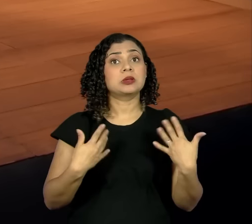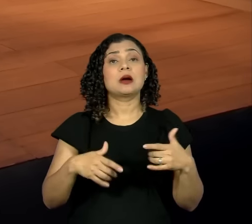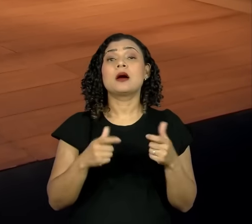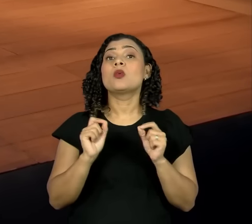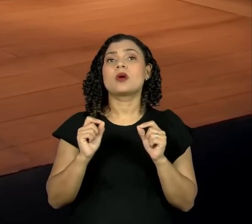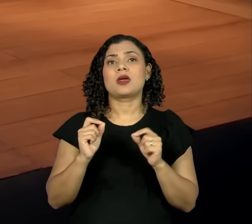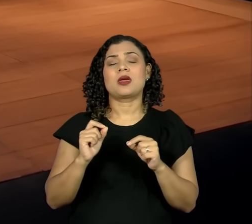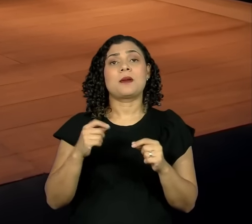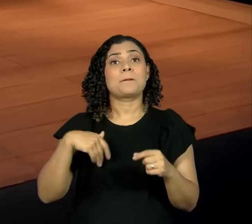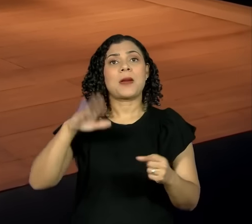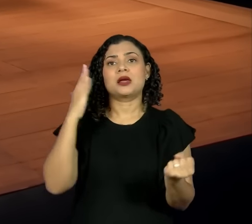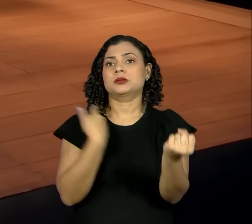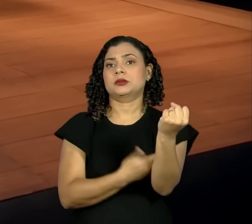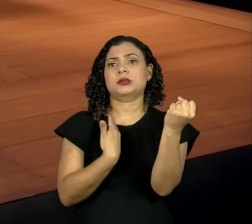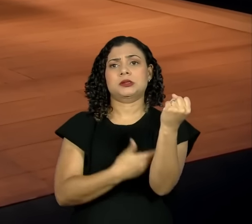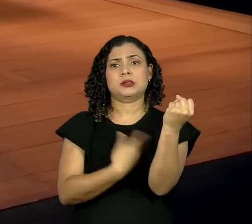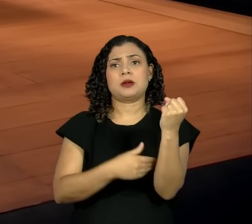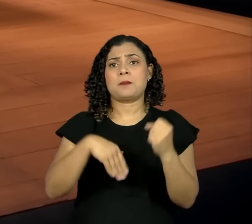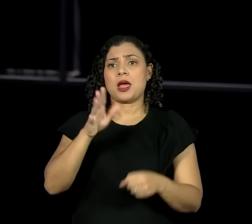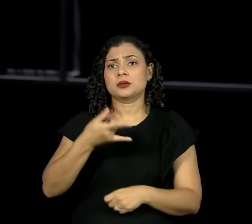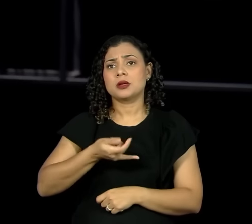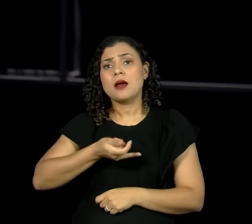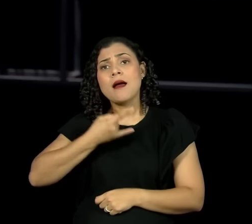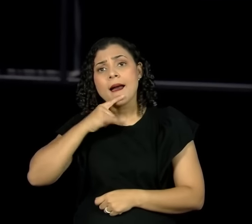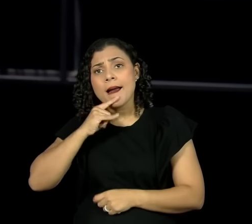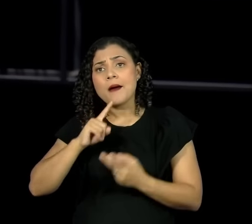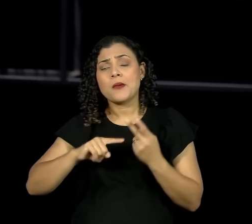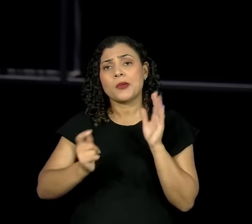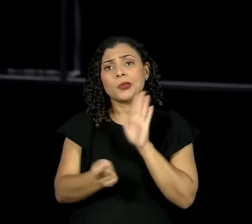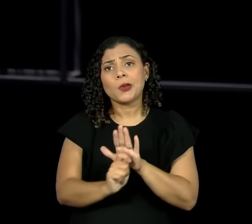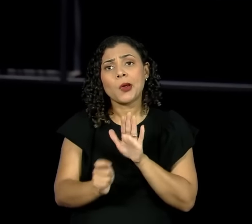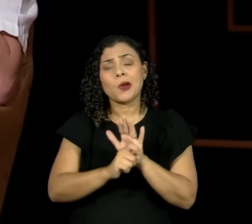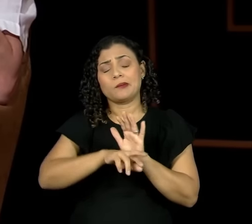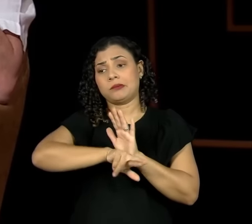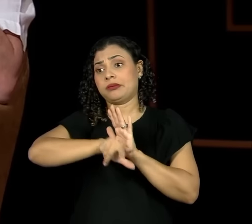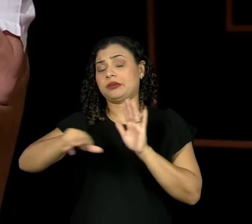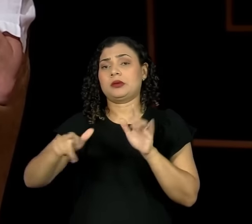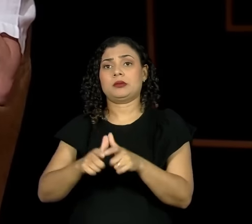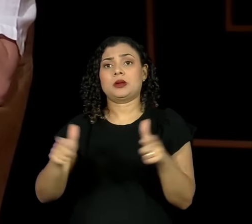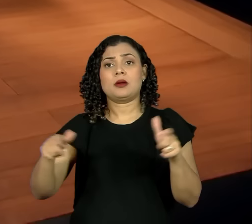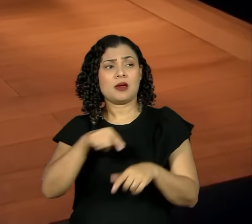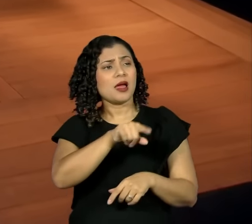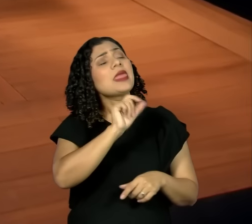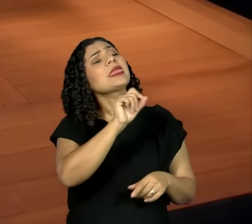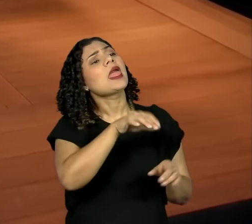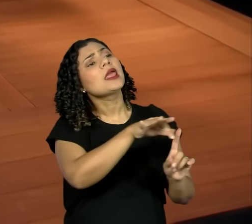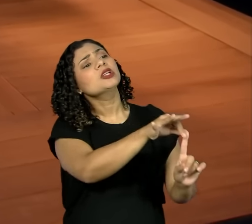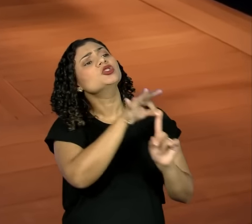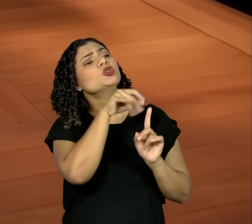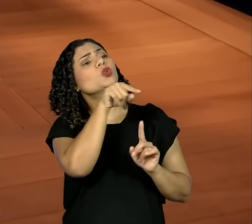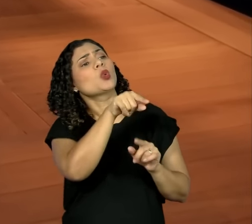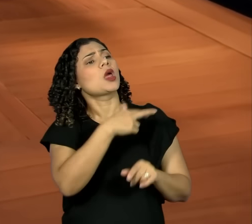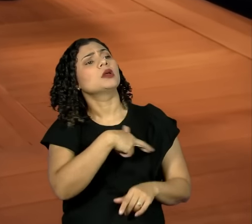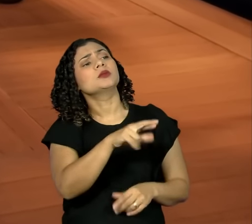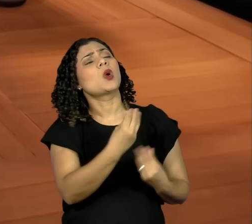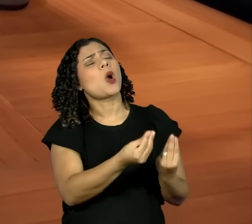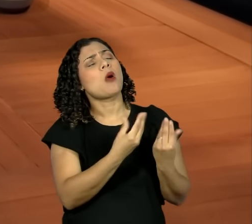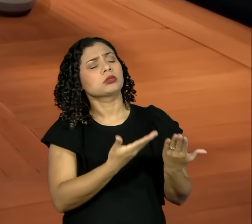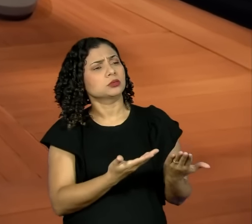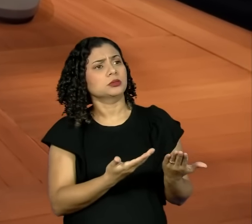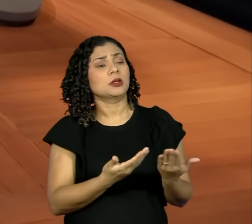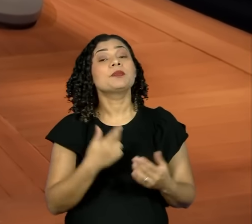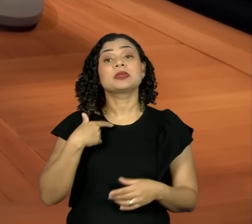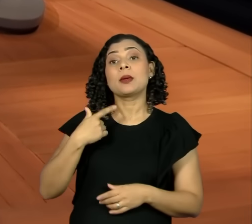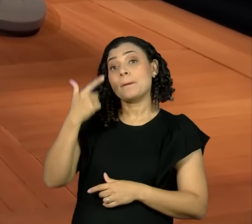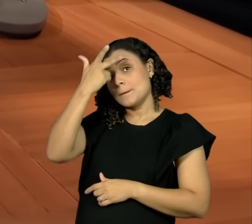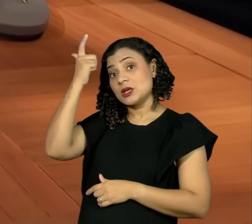o consumo e de álcool de droga de tudo e e alguém te conduziu ao ifismo não eu tinha eu tinha